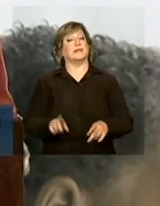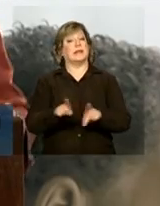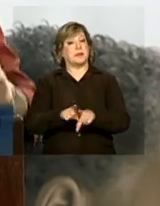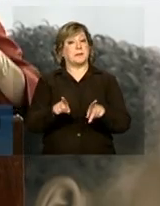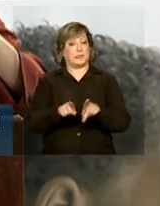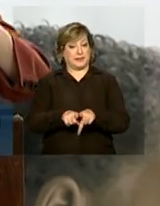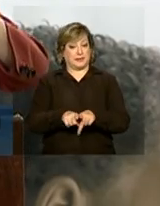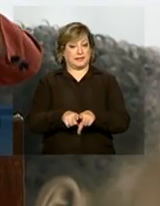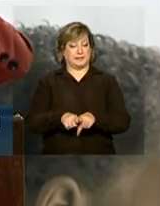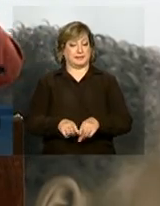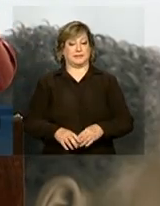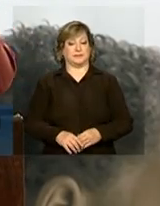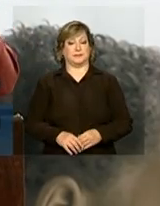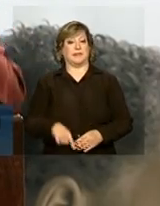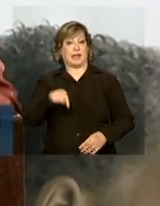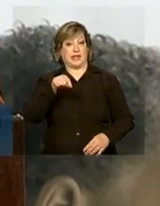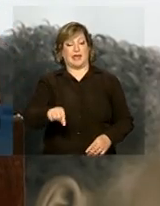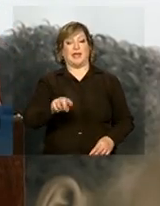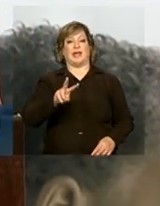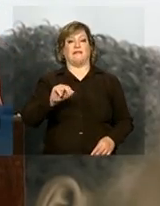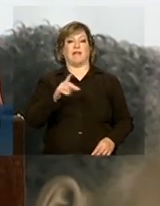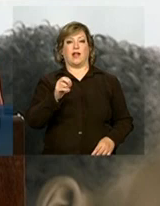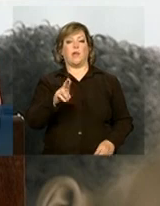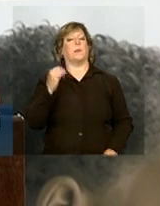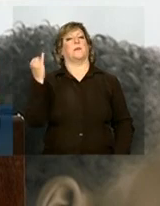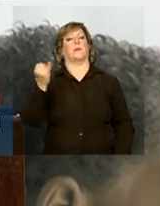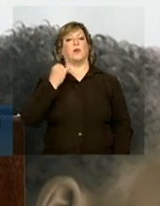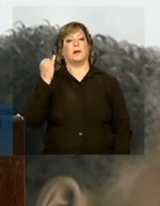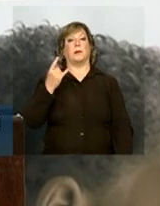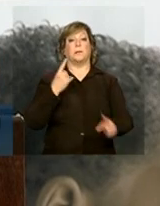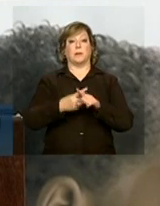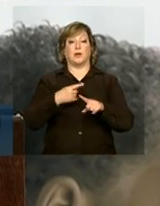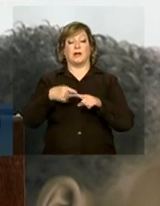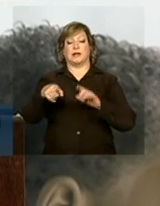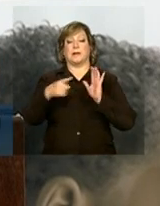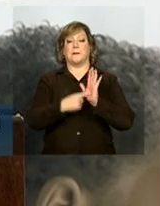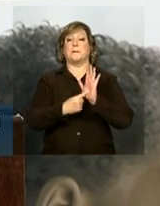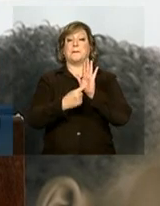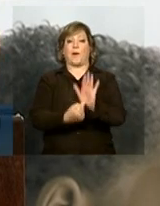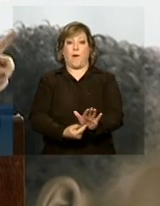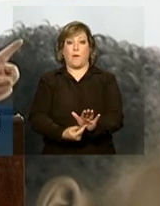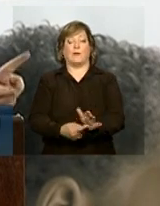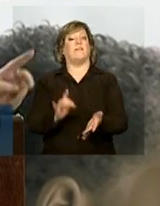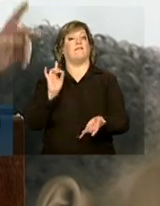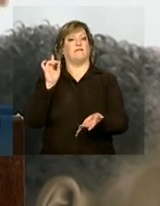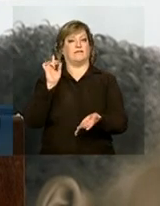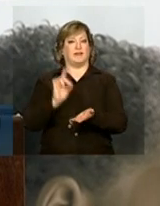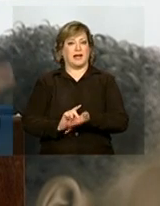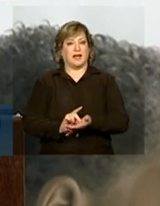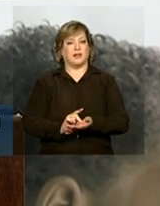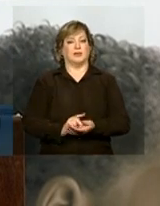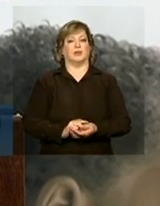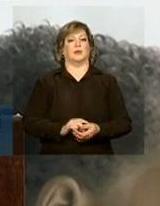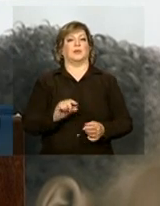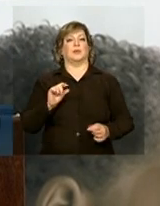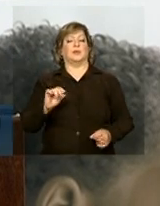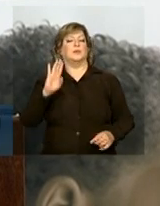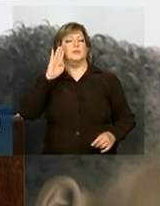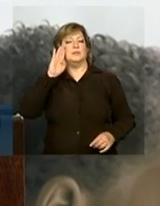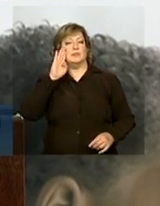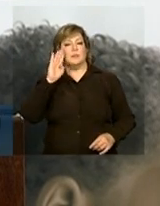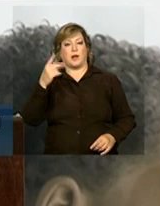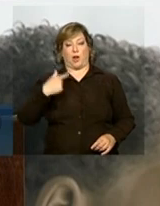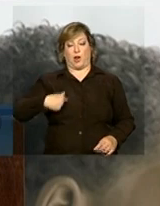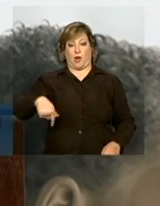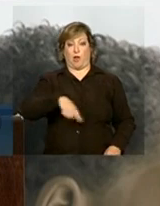disso, esse valor é importante porque mostra, de fato, que o passaporte para o